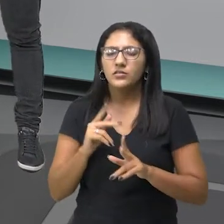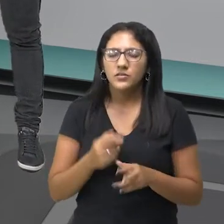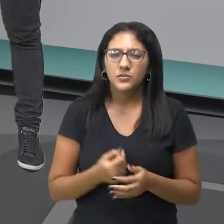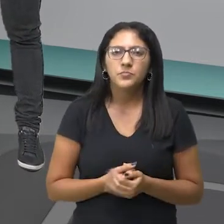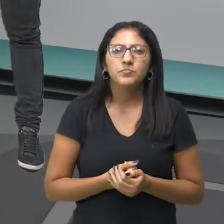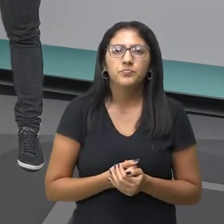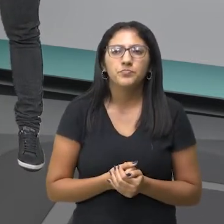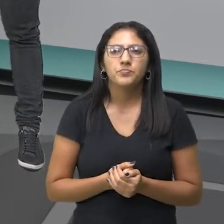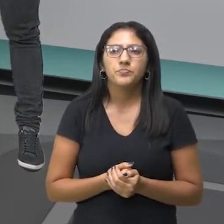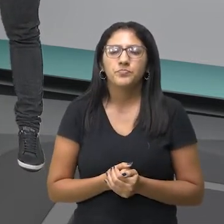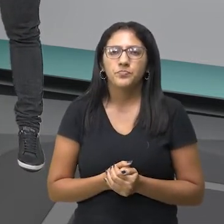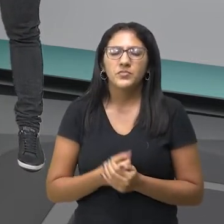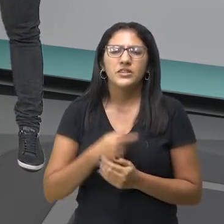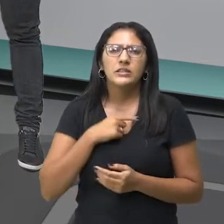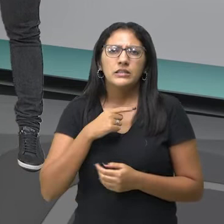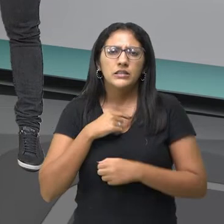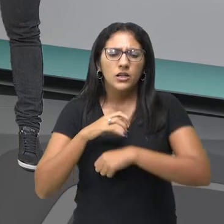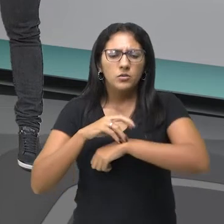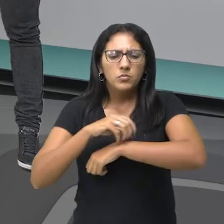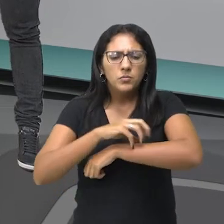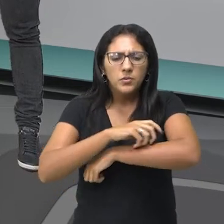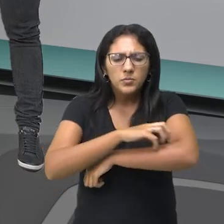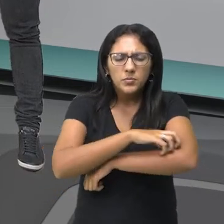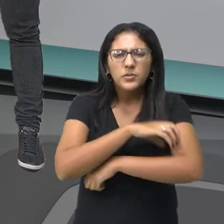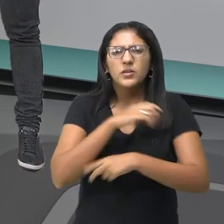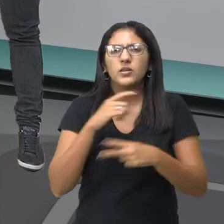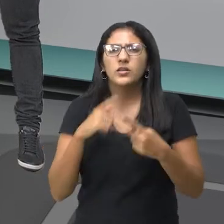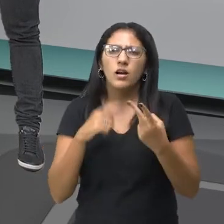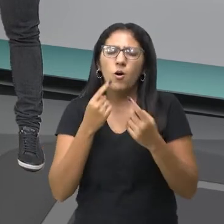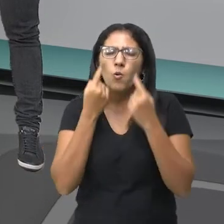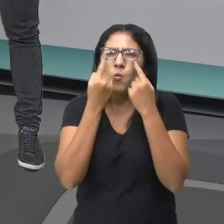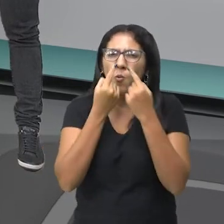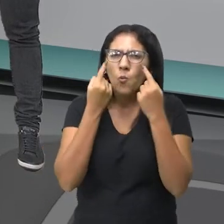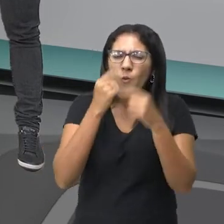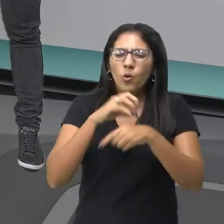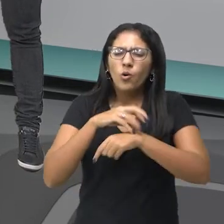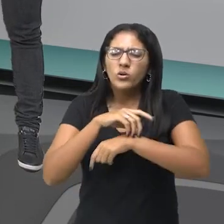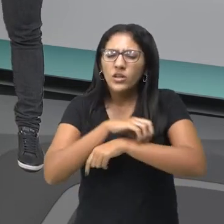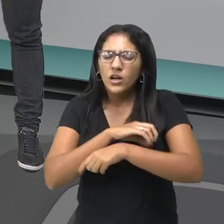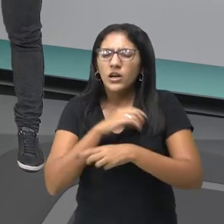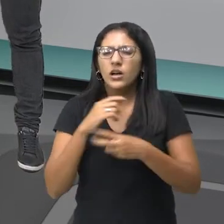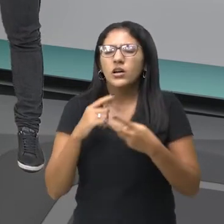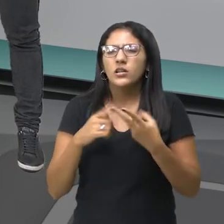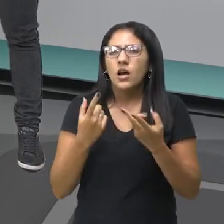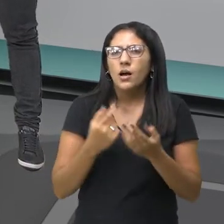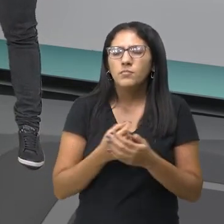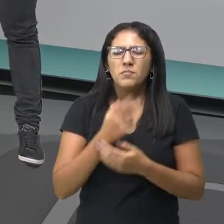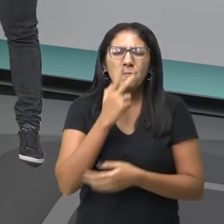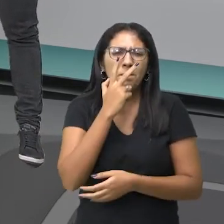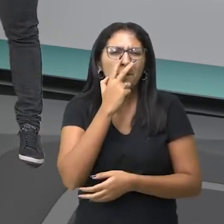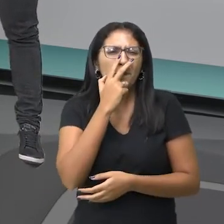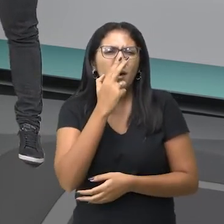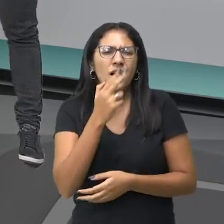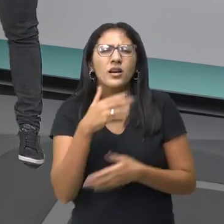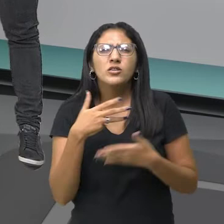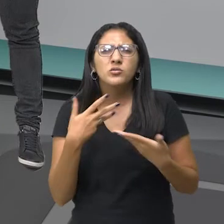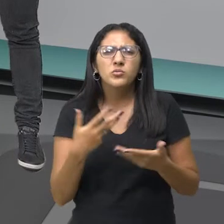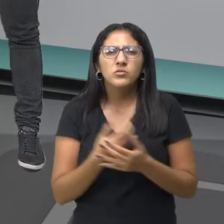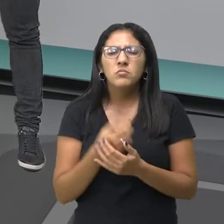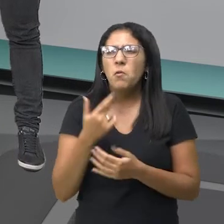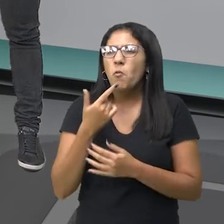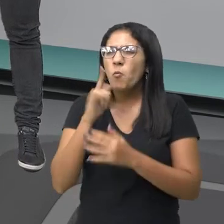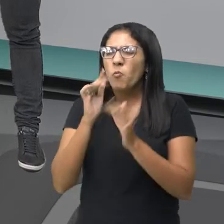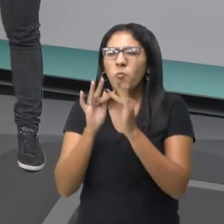A disposição e formato dos olhos está completamente errada, complementa Gonzaga. Parece mais com a de